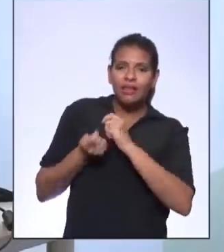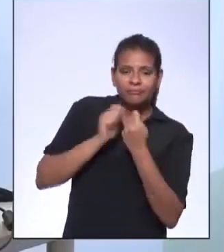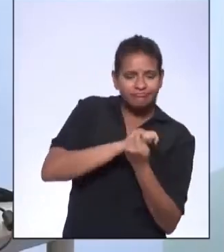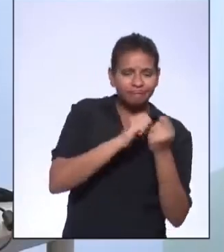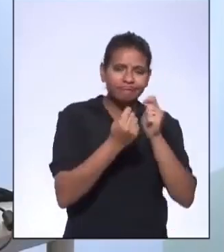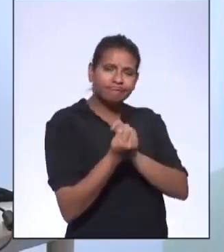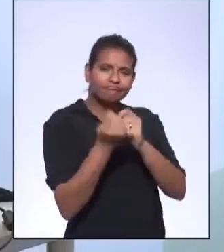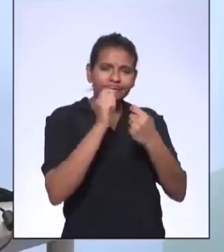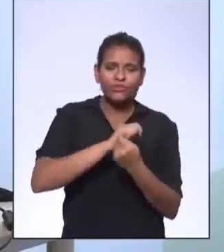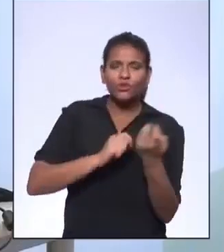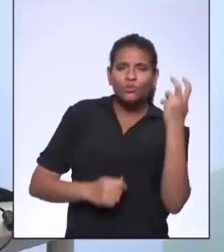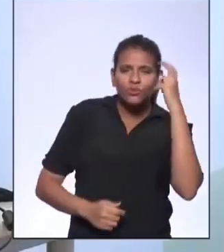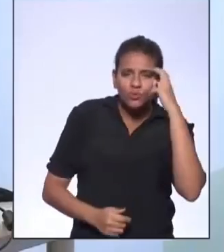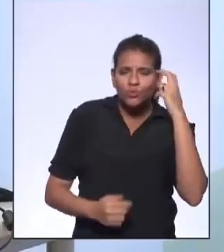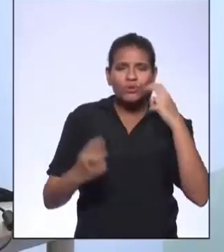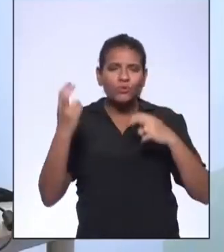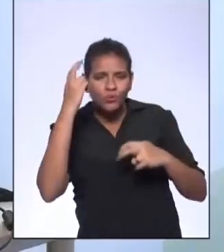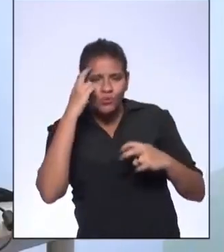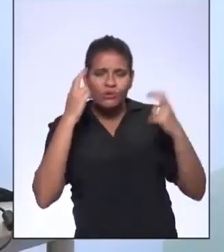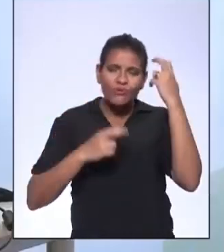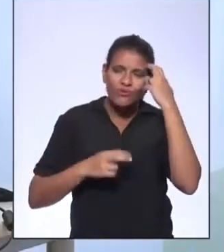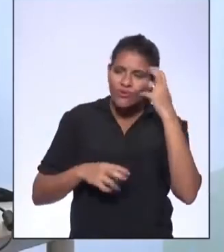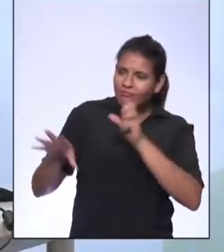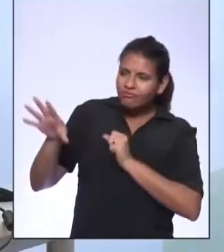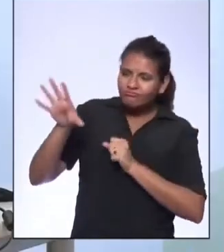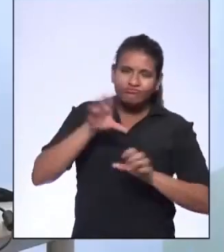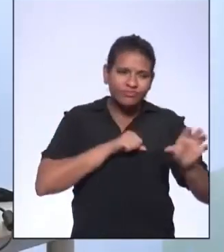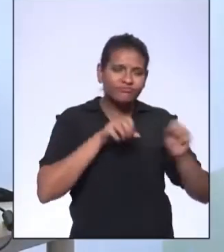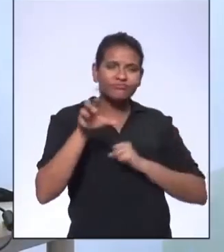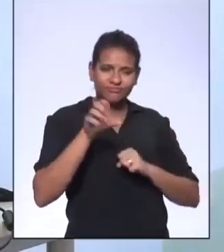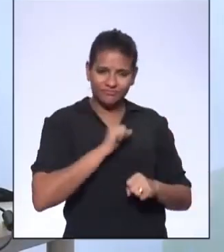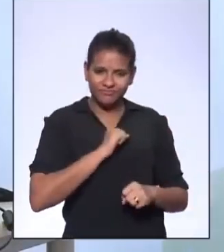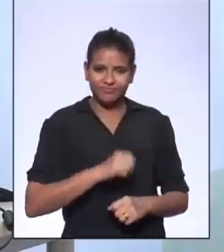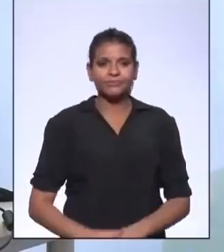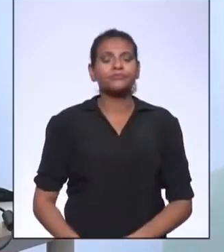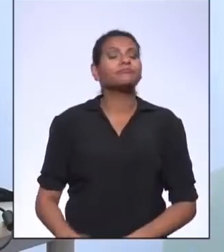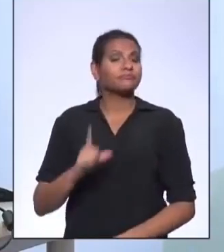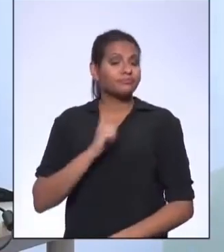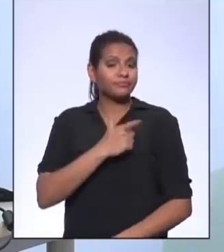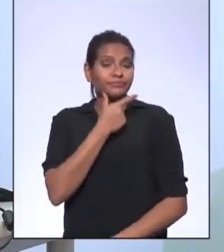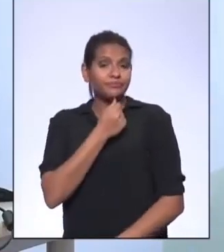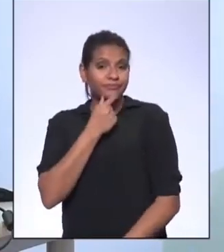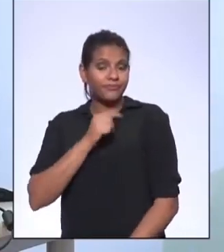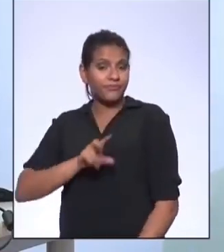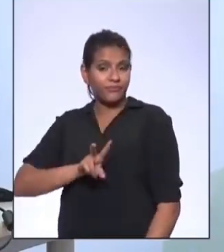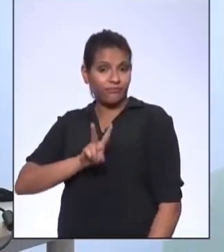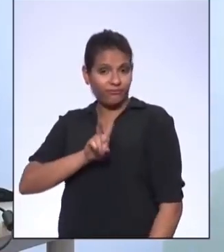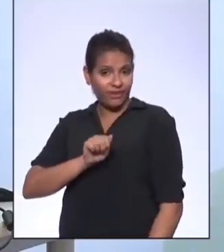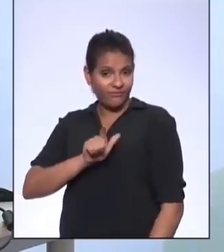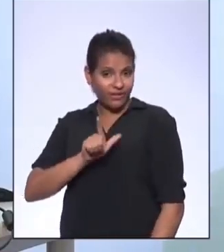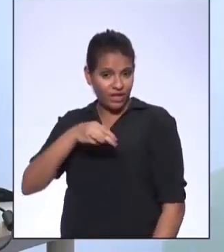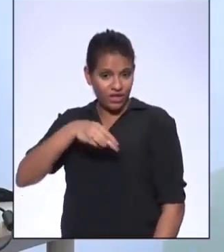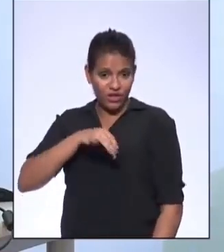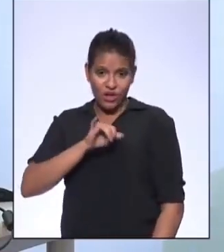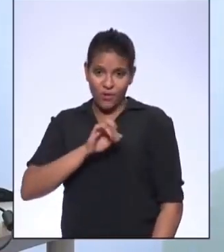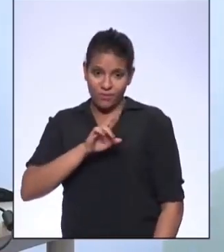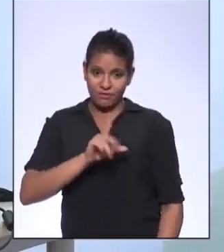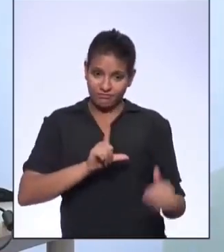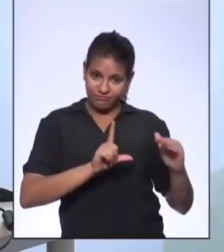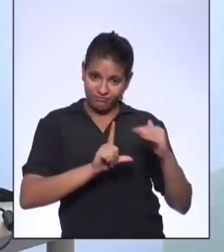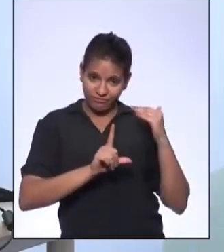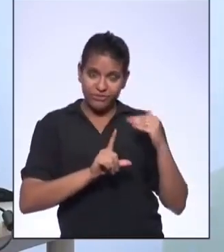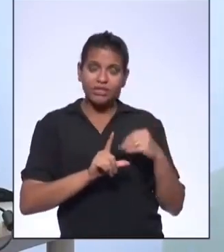deixar claro aqui, o professor Valmir, maravilhoso, valeu pela ajuda, mandou aqui que é a Ruth Benedict de O Crisântemo e as